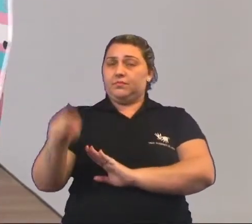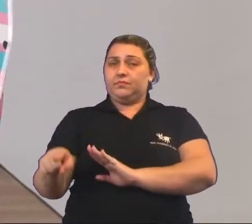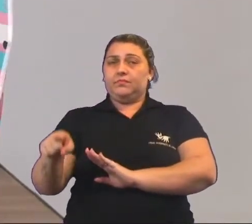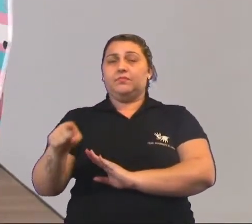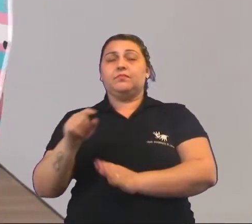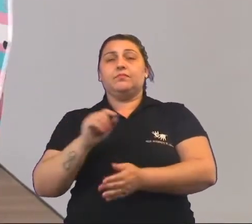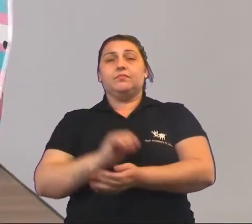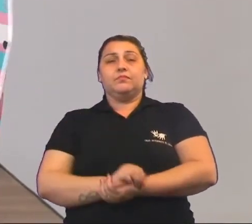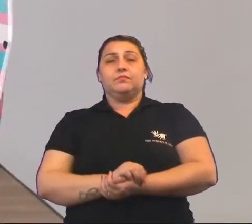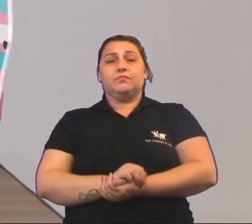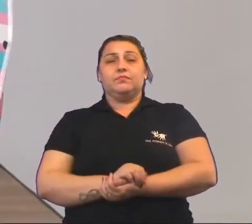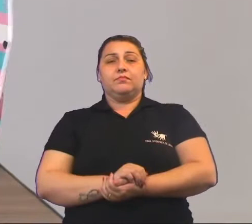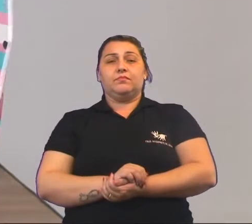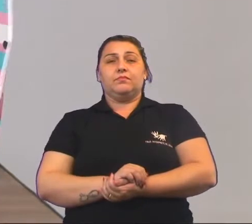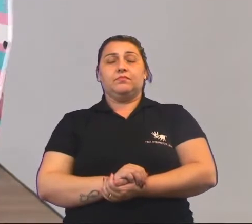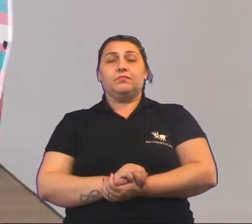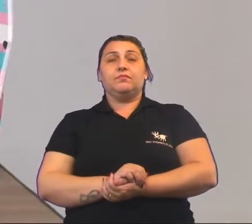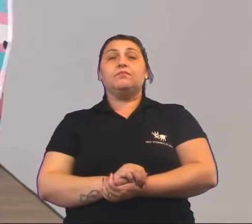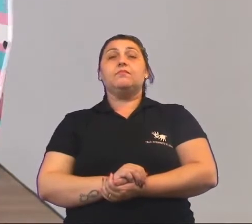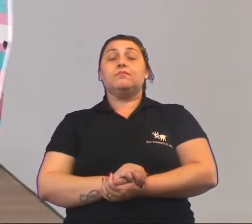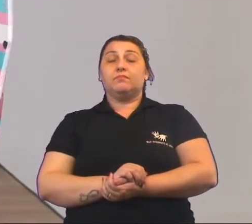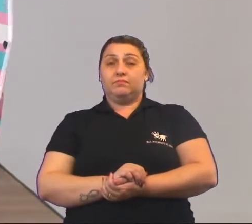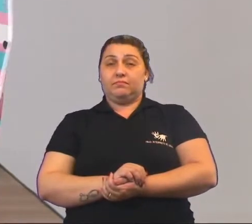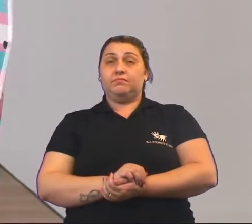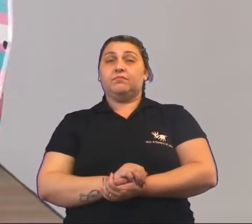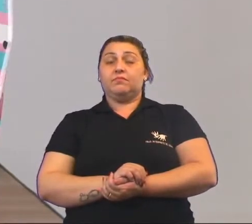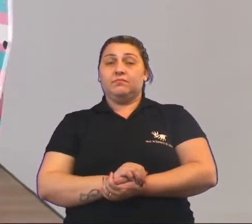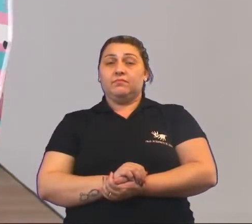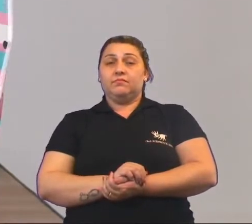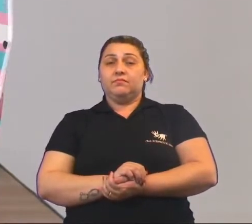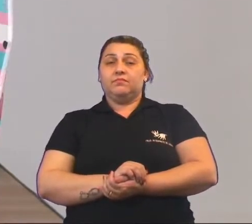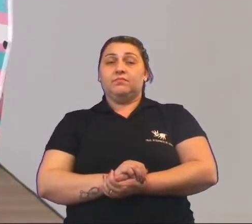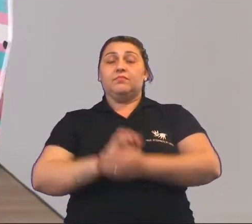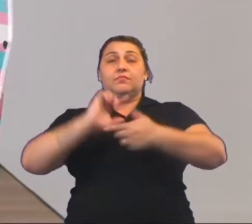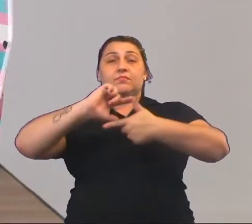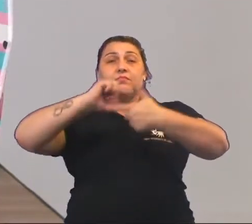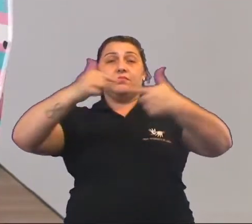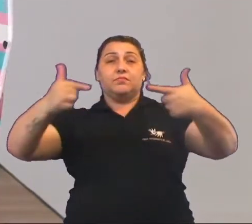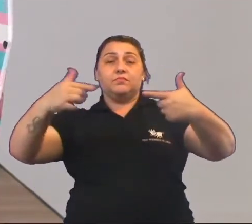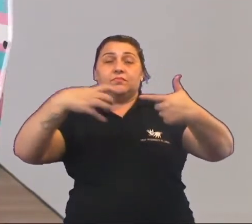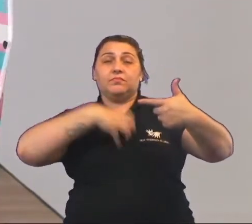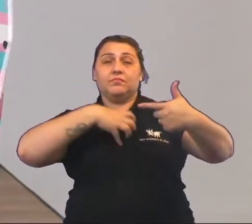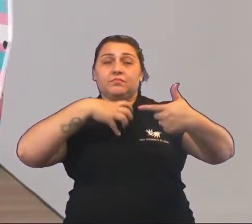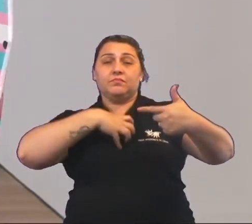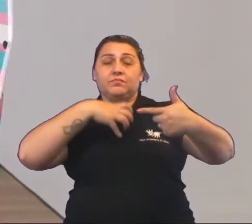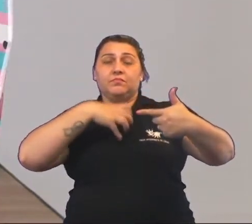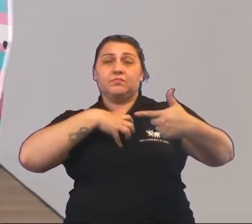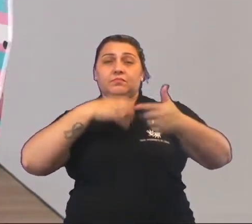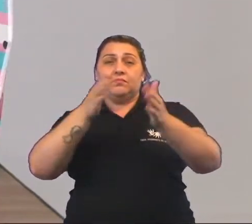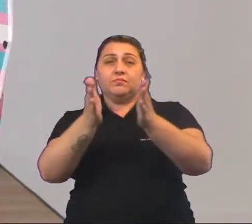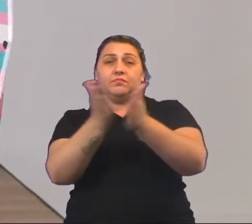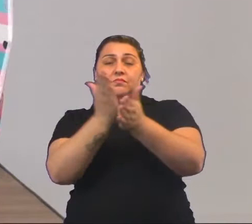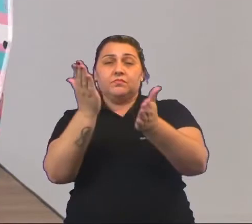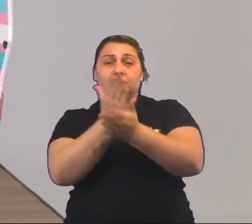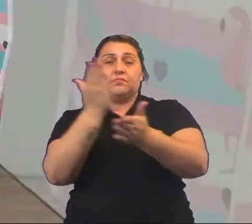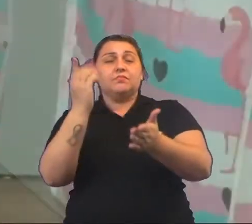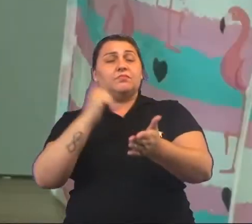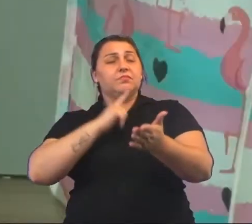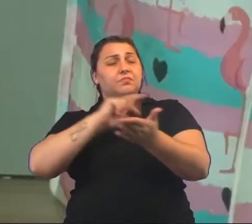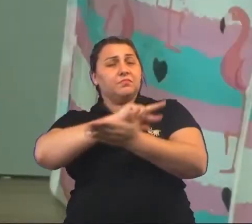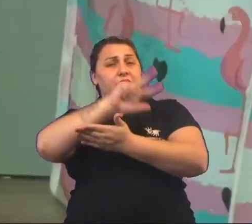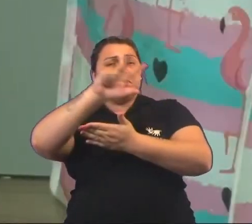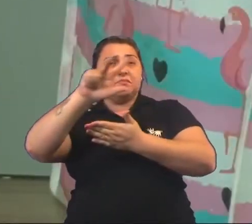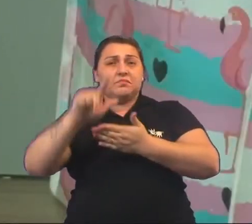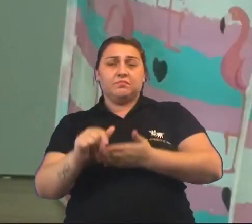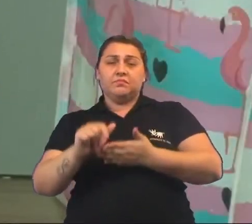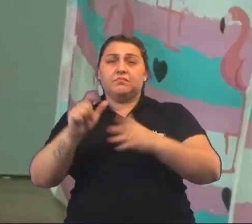um álbum das formas. Esse álbum tem muitas